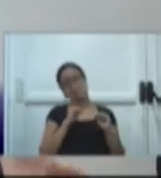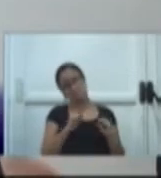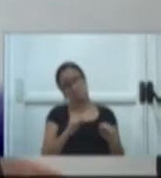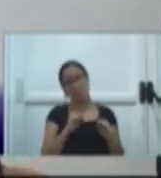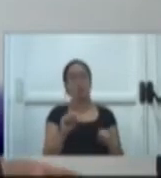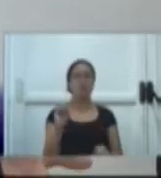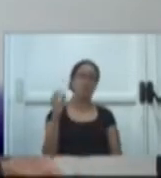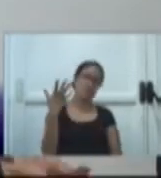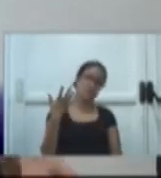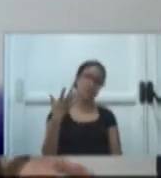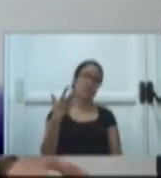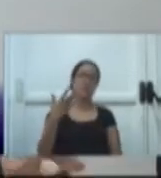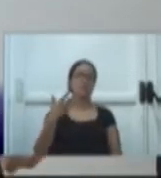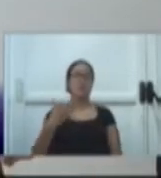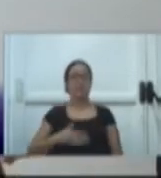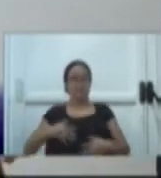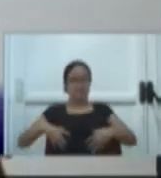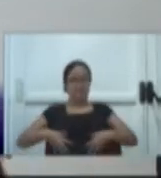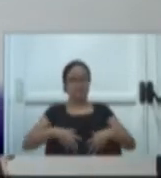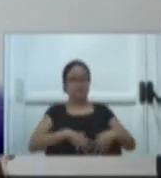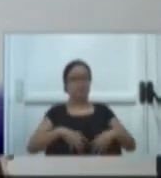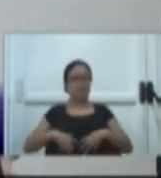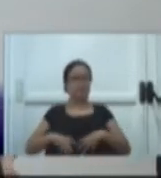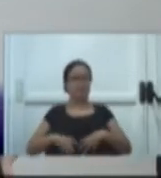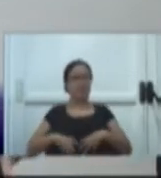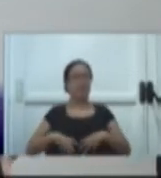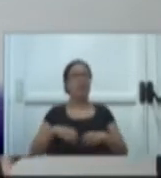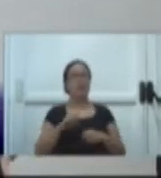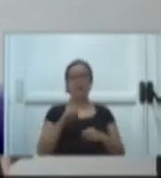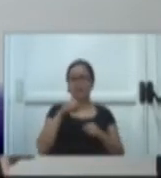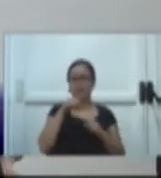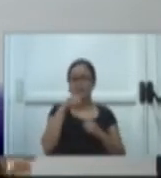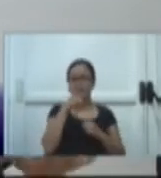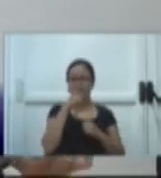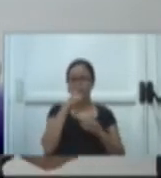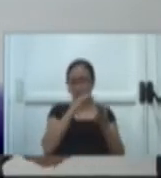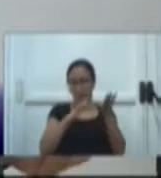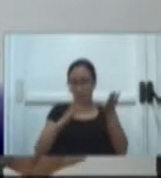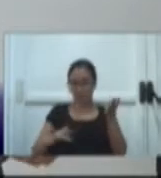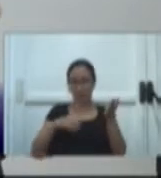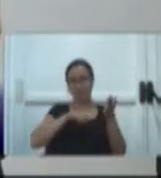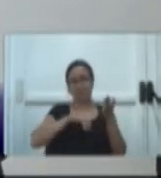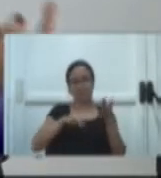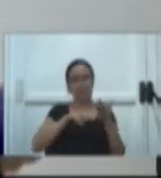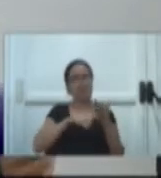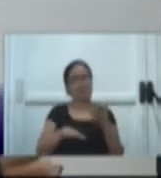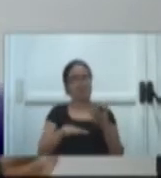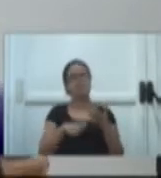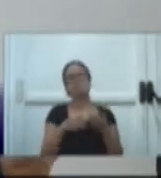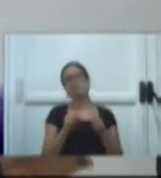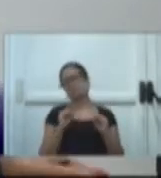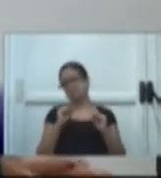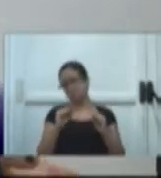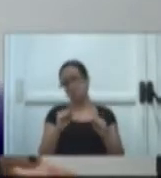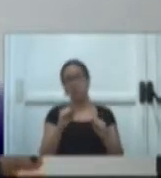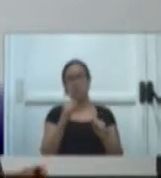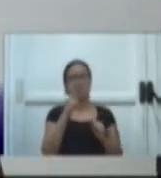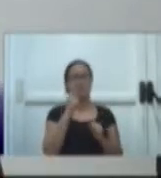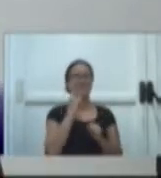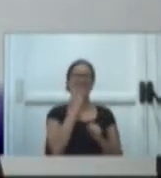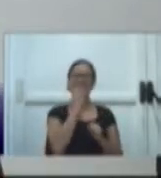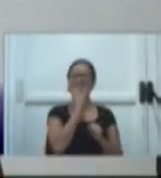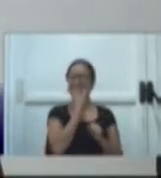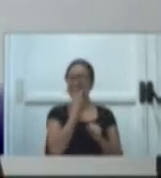sangramento abdominal, sangramento uterino também. na gengiva e que